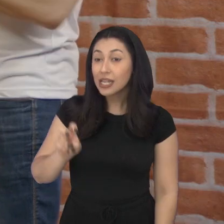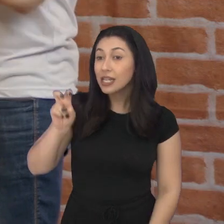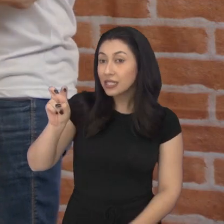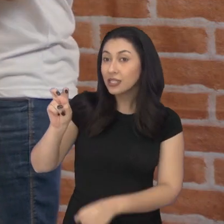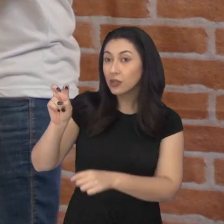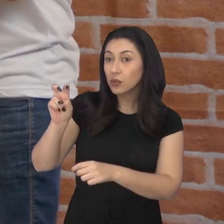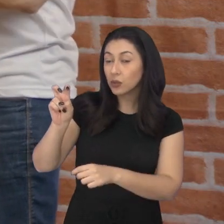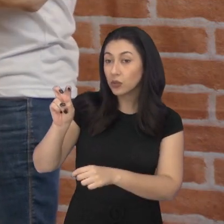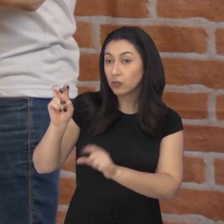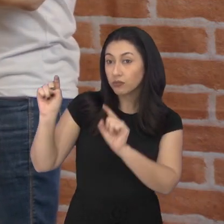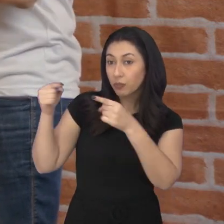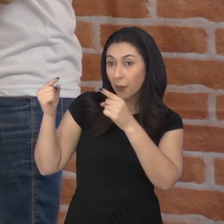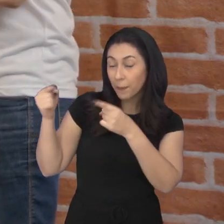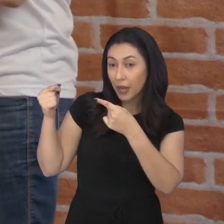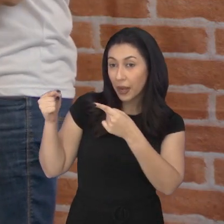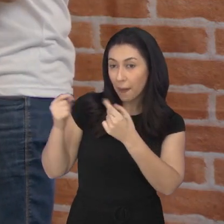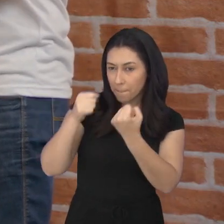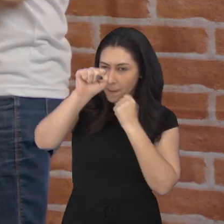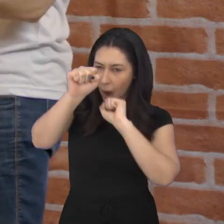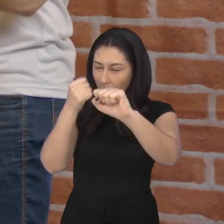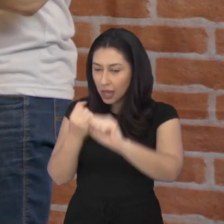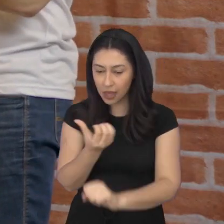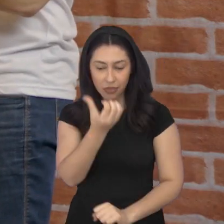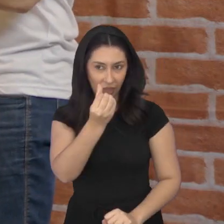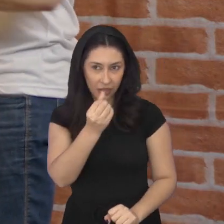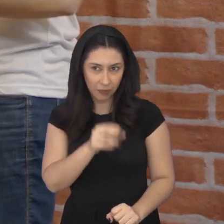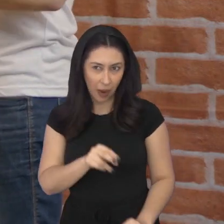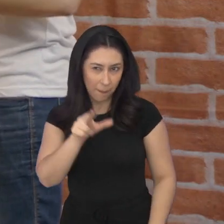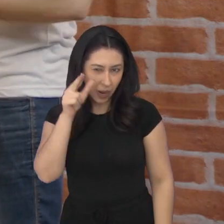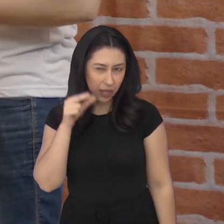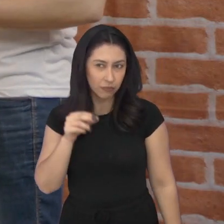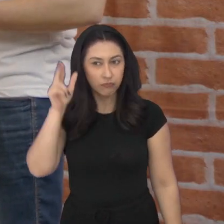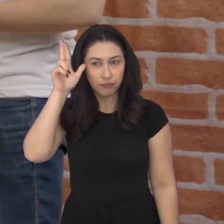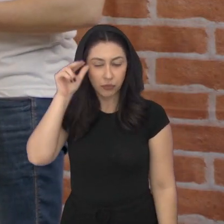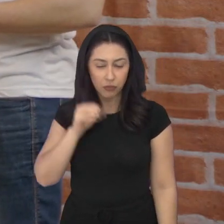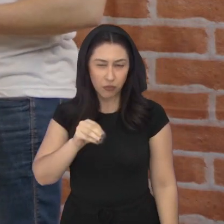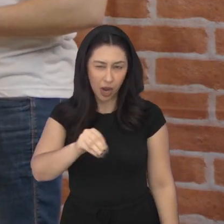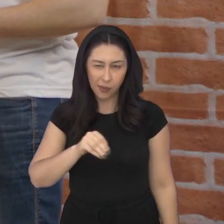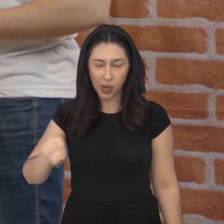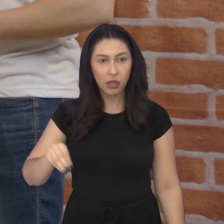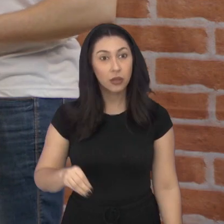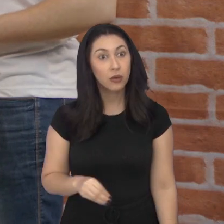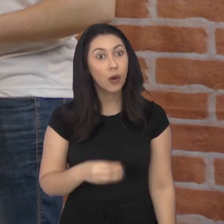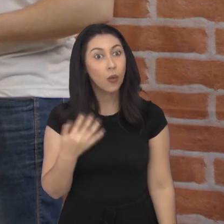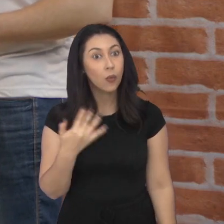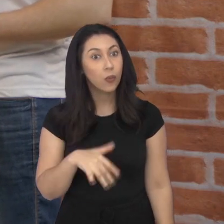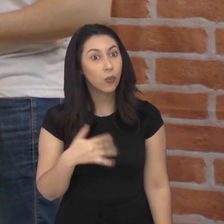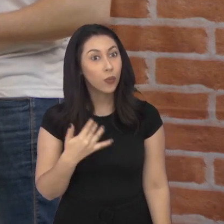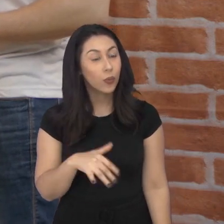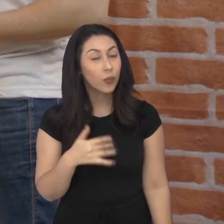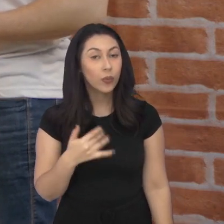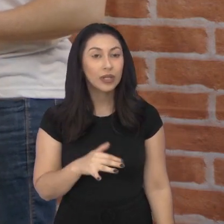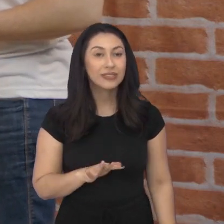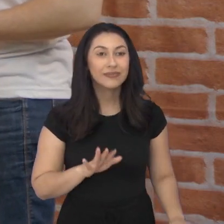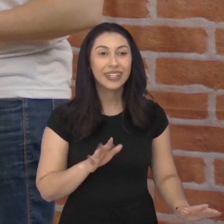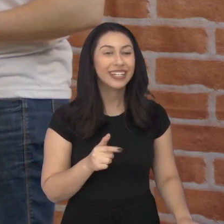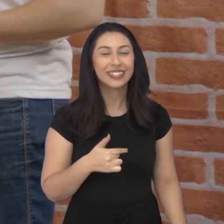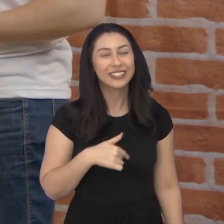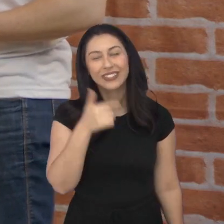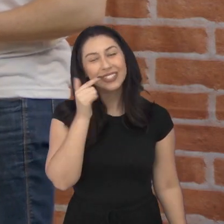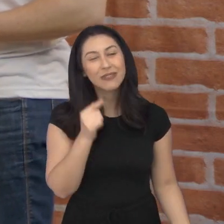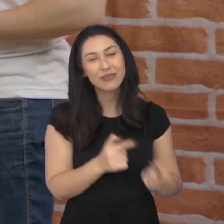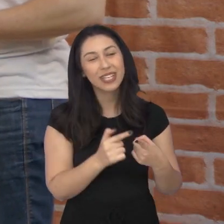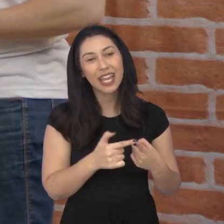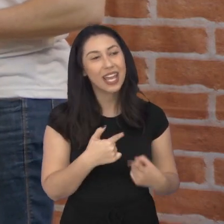boxe, 6 de xadrez, e você pode ganhar ou por nocaute ou por checkmate. Caramba! Mas nesse não dá pra mim, porque